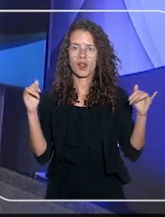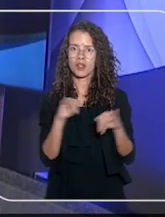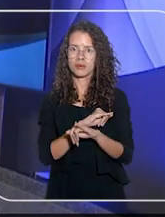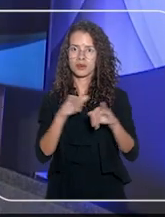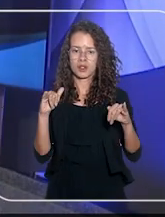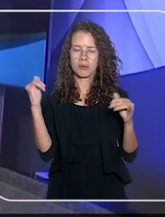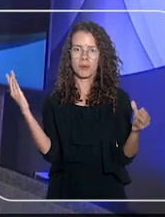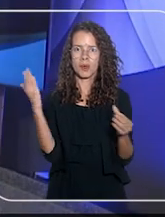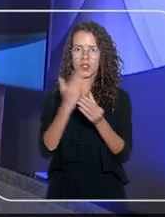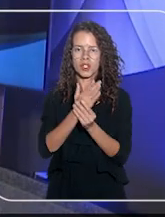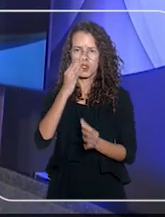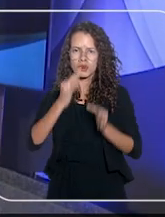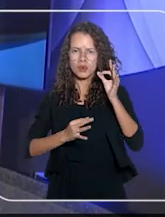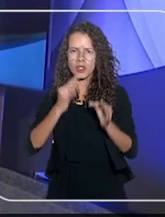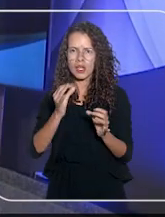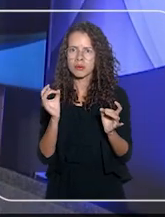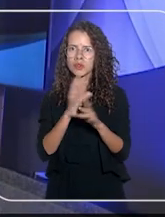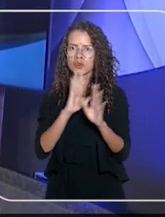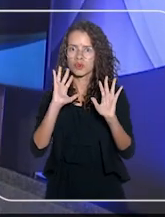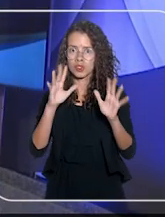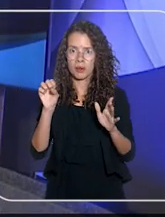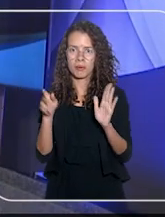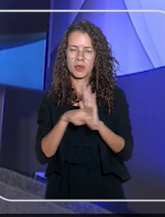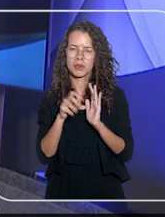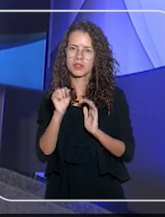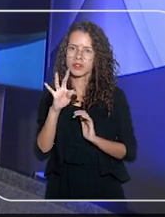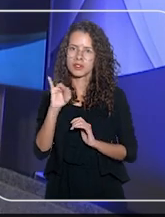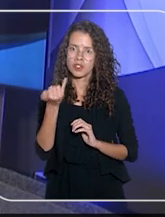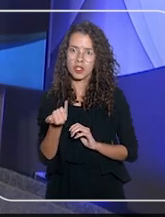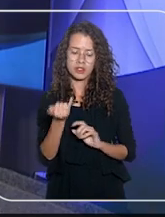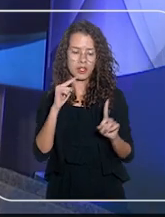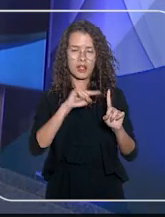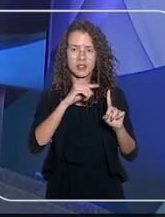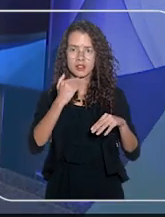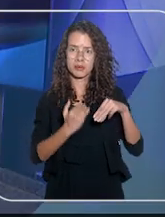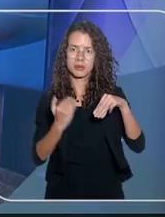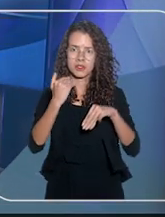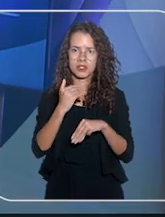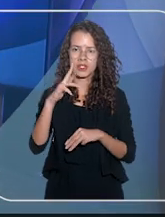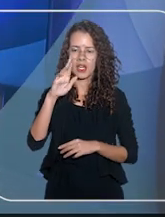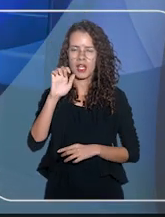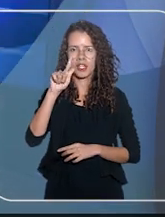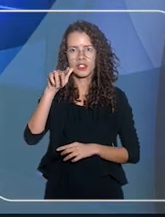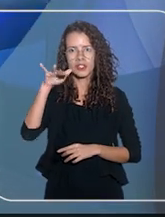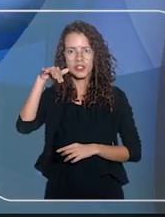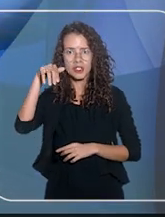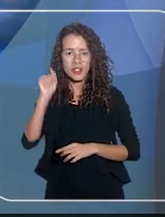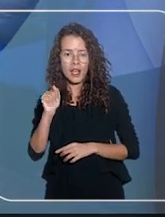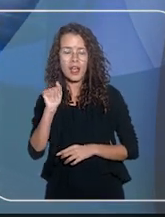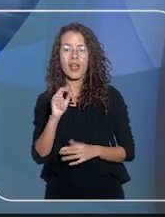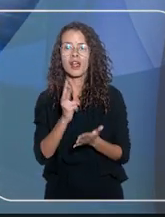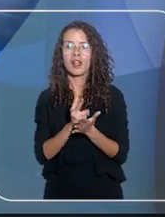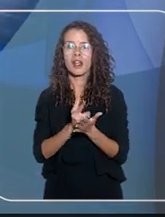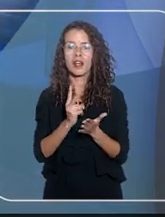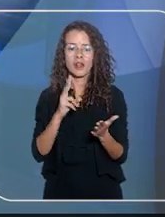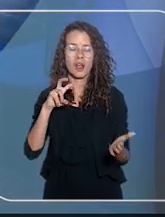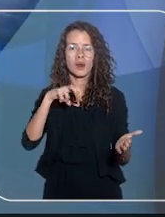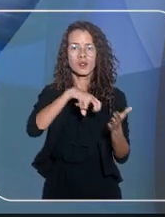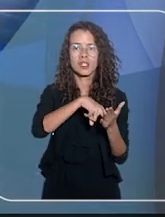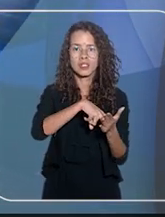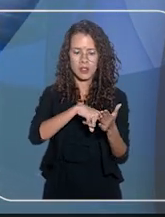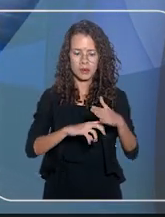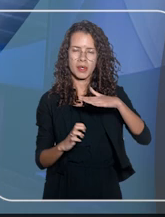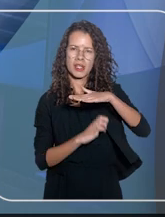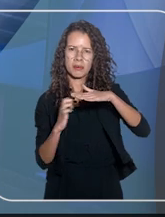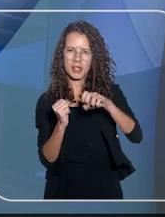Olá, acompanhe alguns dos recentes julgados do STJ. Em decisão monocrática, a ministra Regina Helena Costa